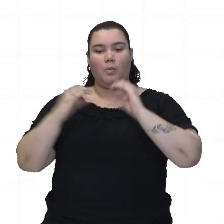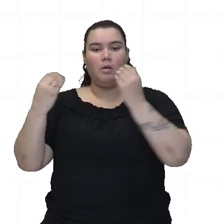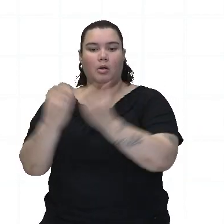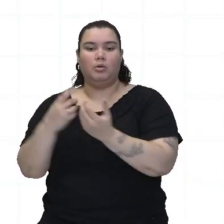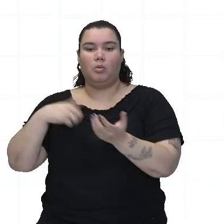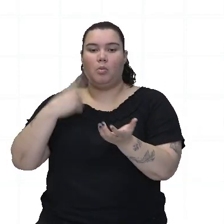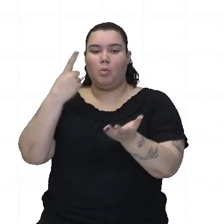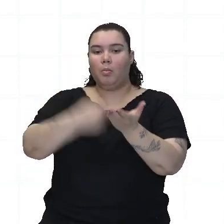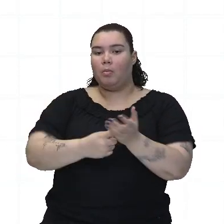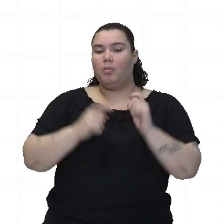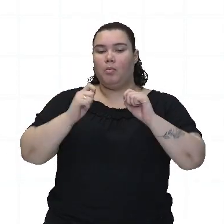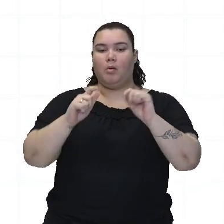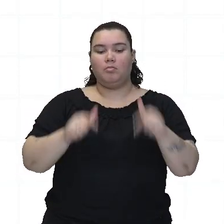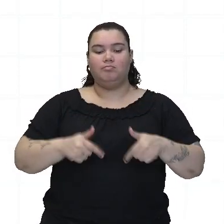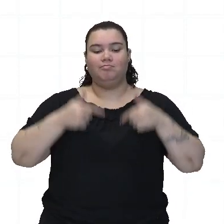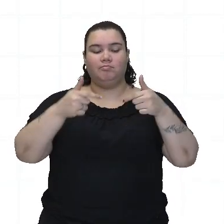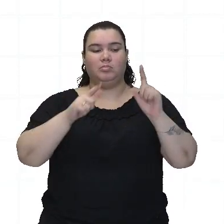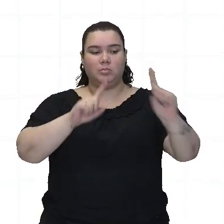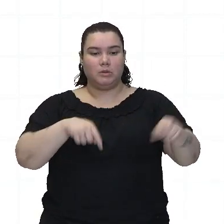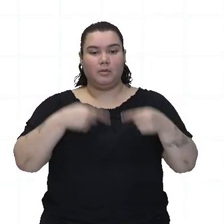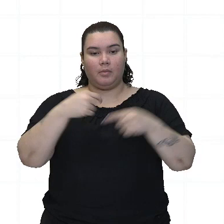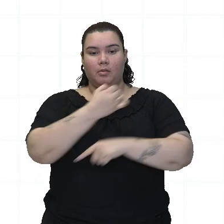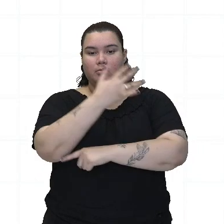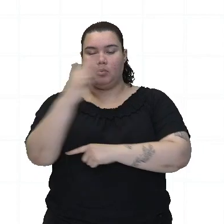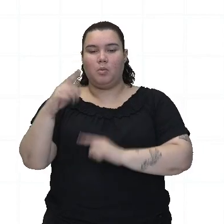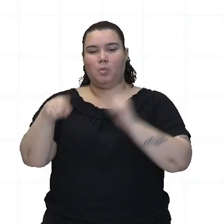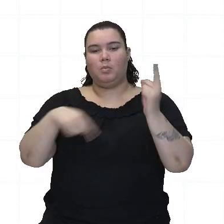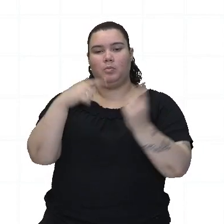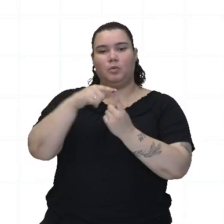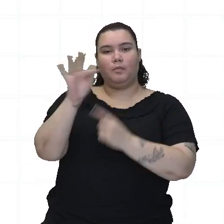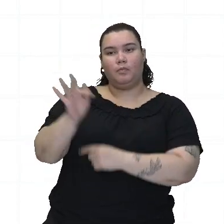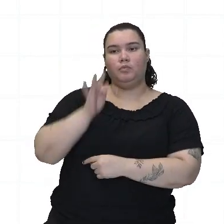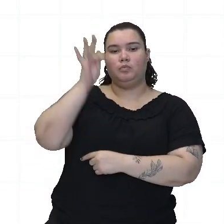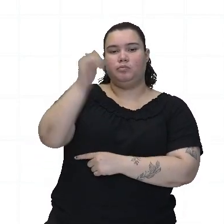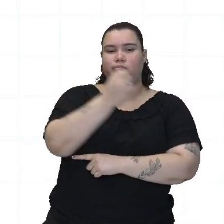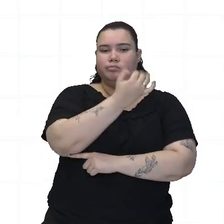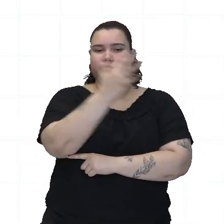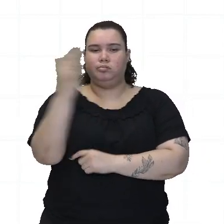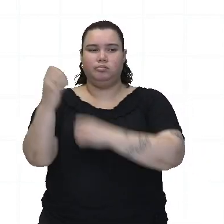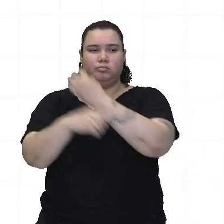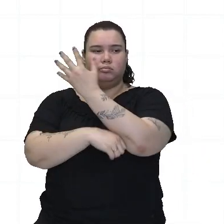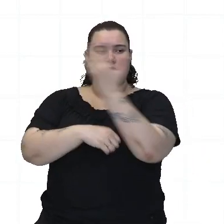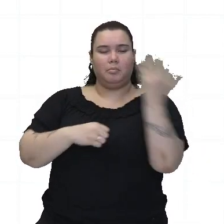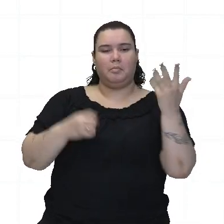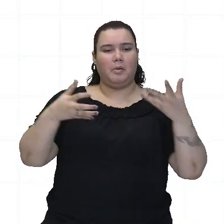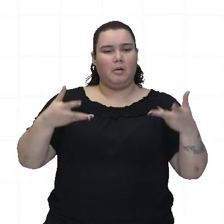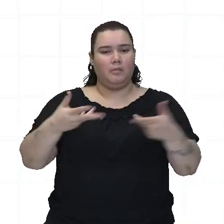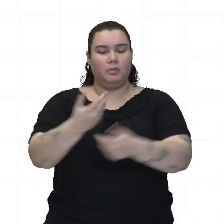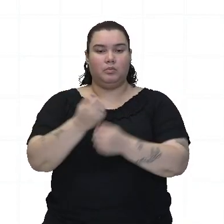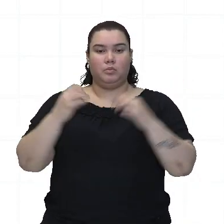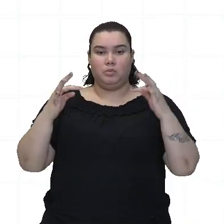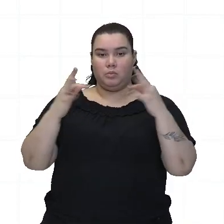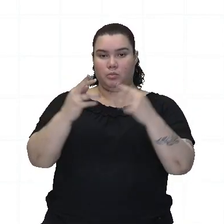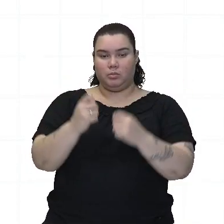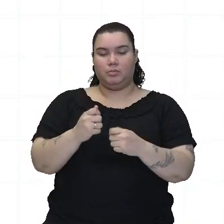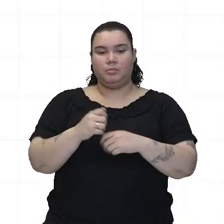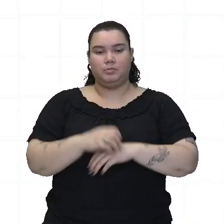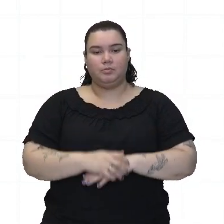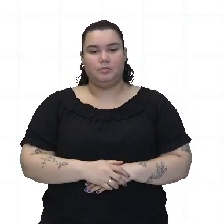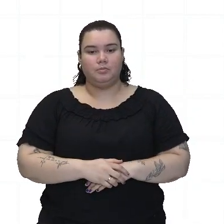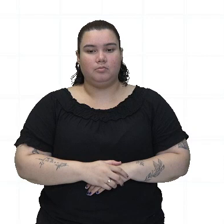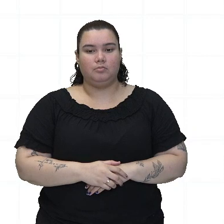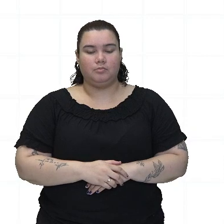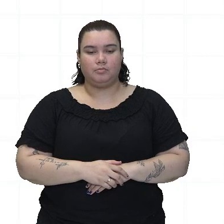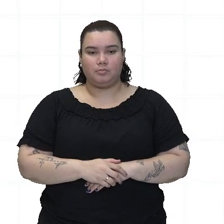desafios ambientais e construir um futuro mais verde e próspero para todos. Então, um texto bem fluido, vocês conseguem observar